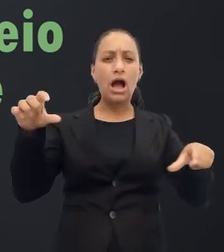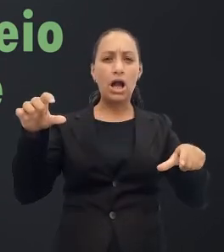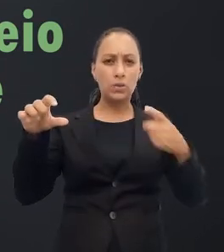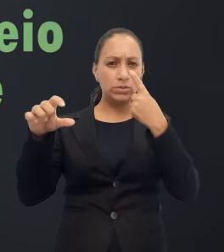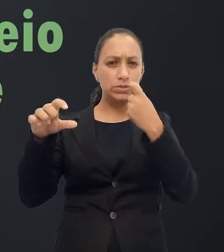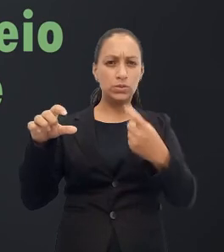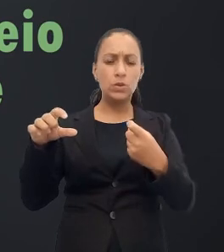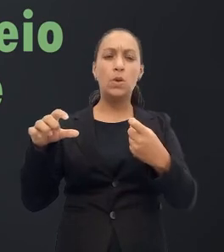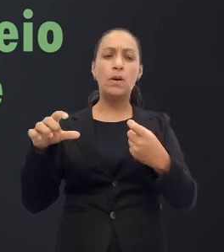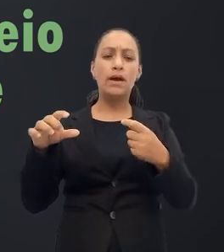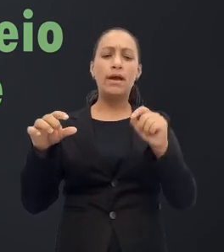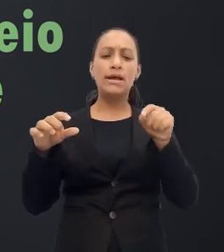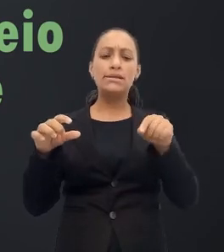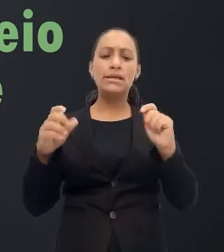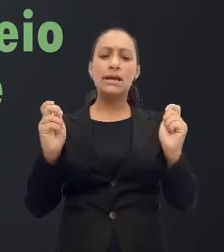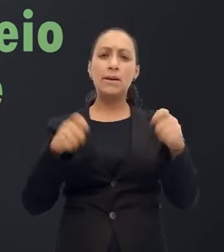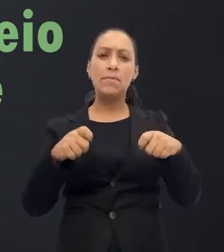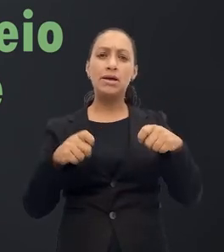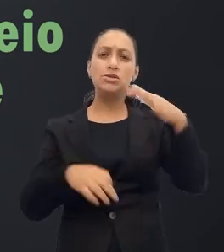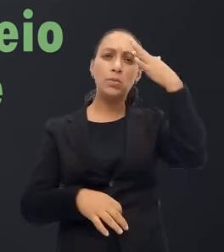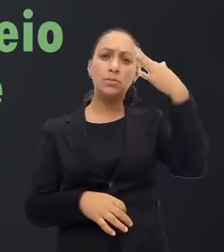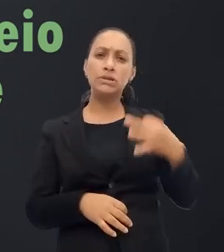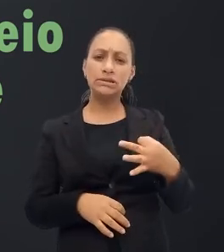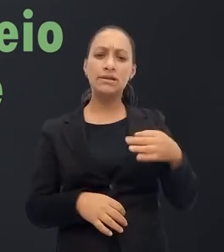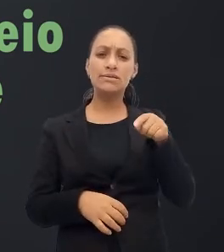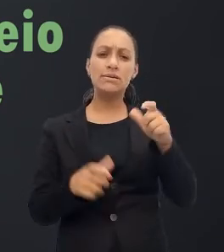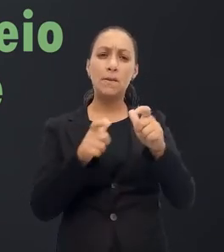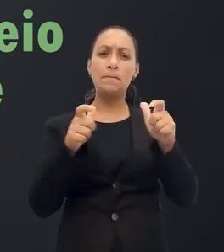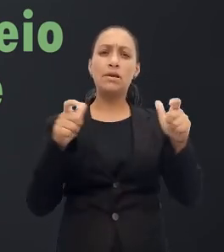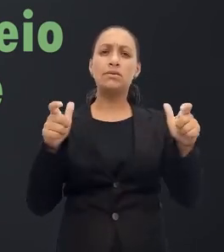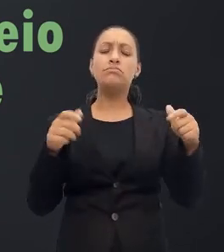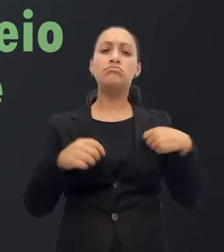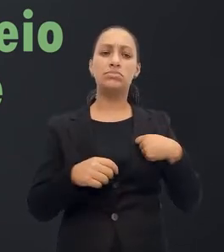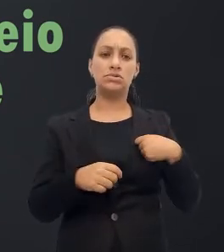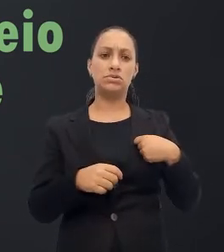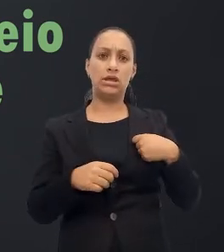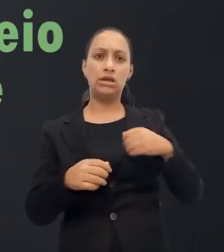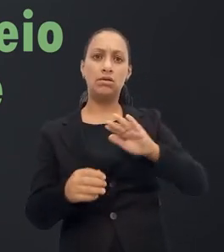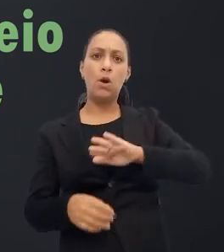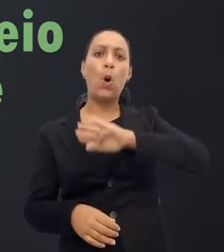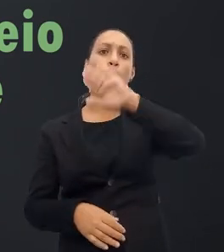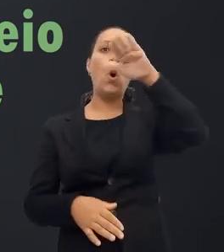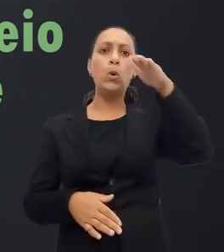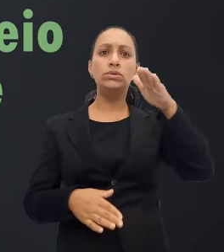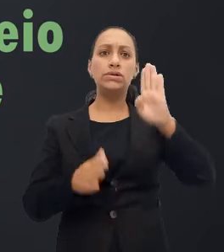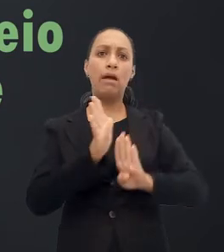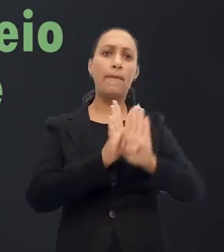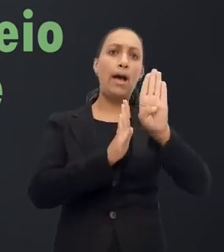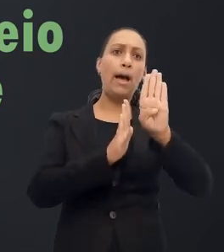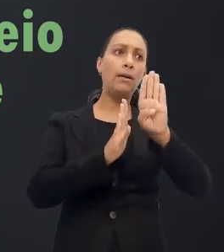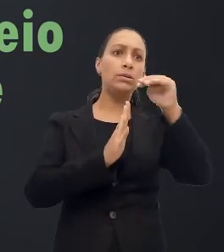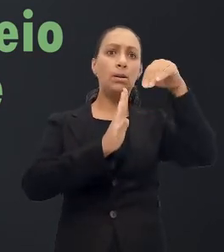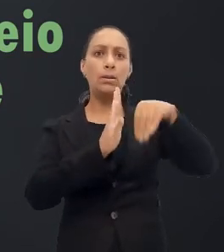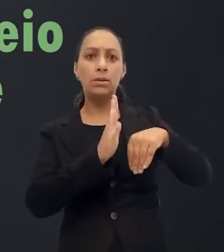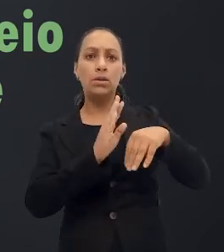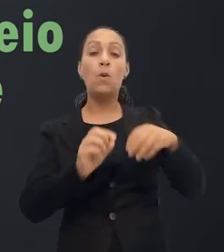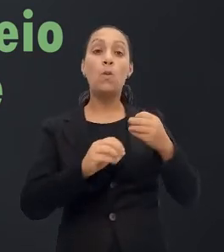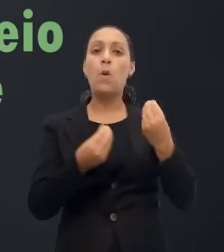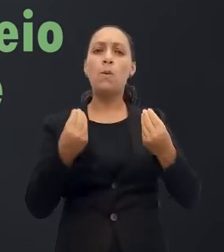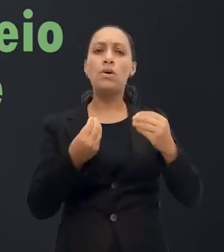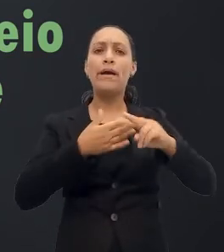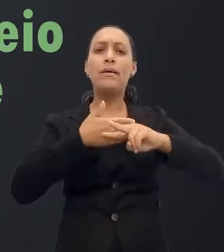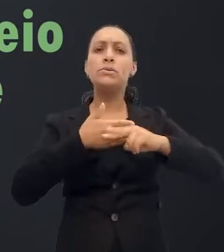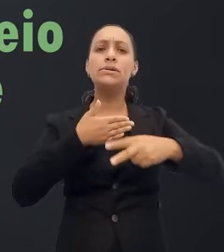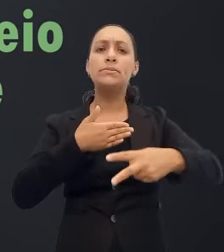supernotificação? Dá para antever esses aumentos que antecedem ondas de Covid? Ou eles são, na verdade, consequências?